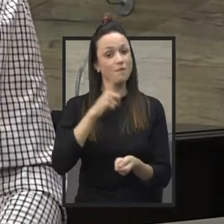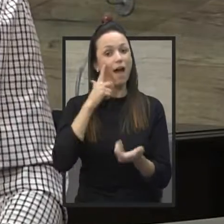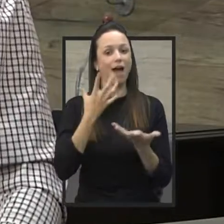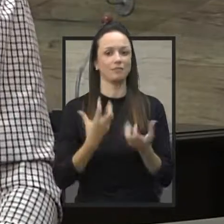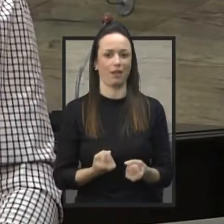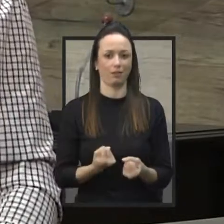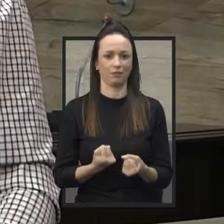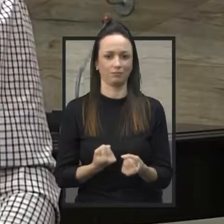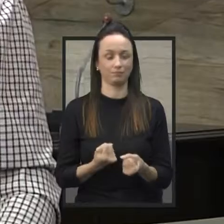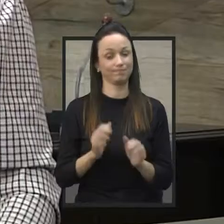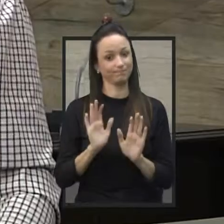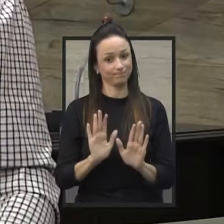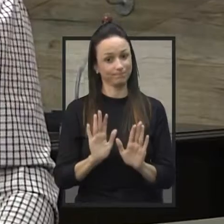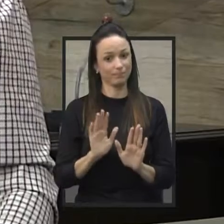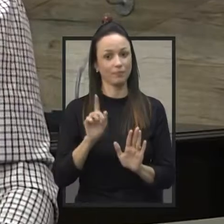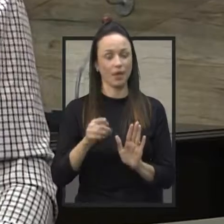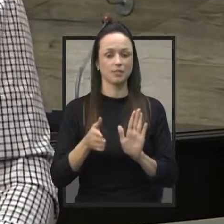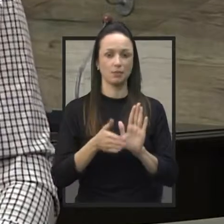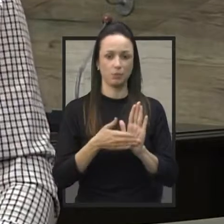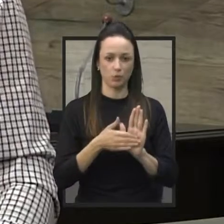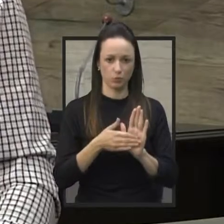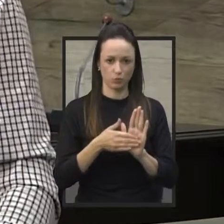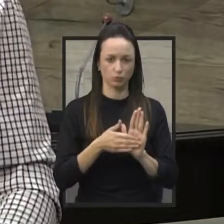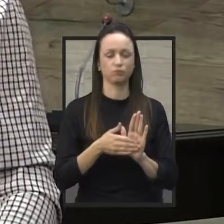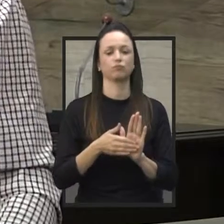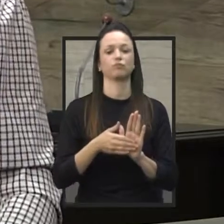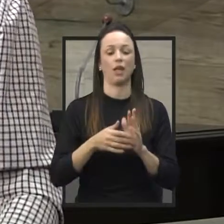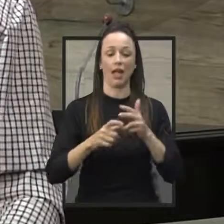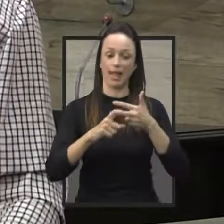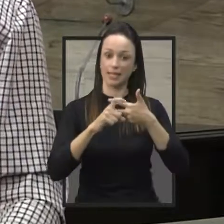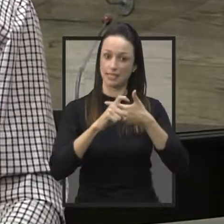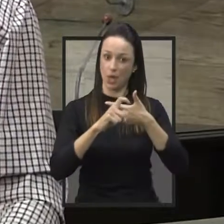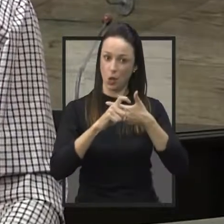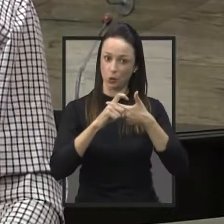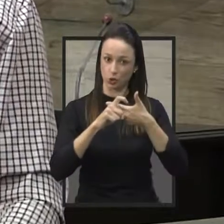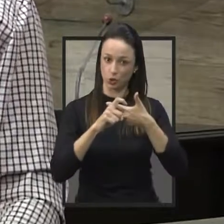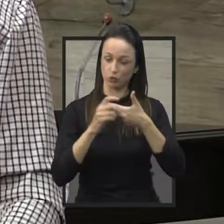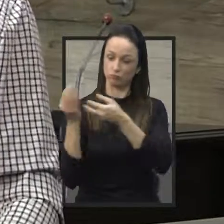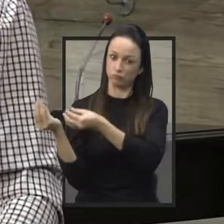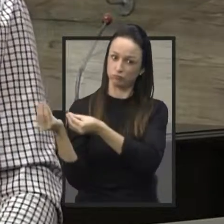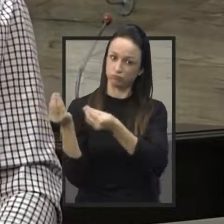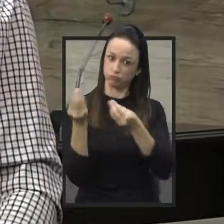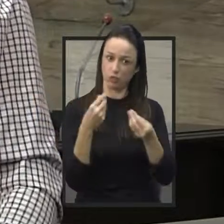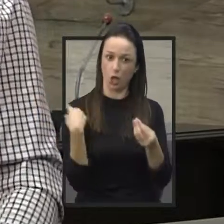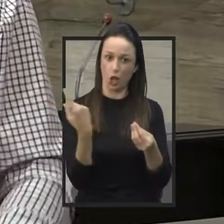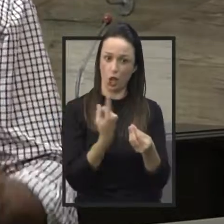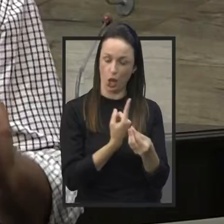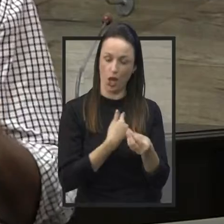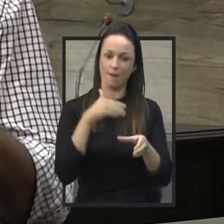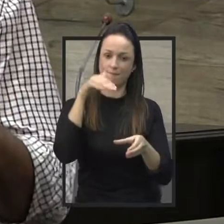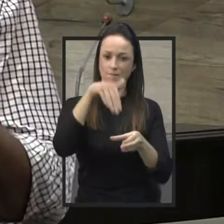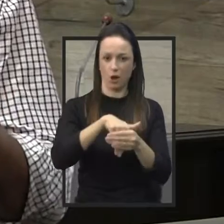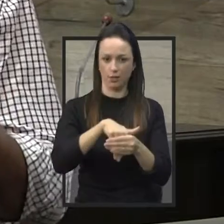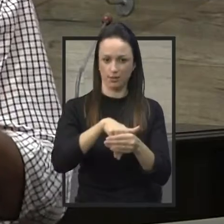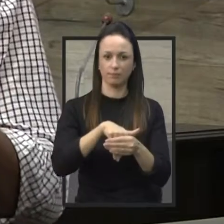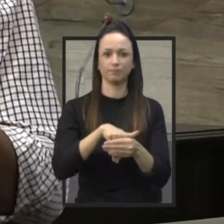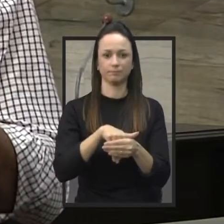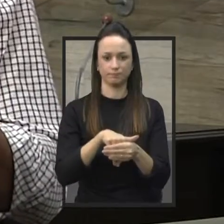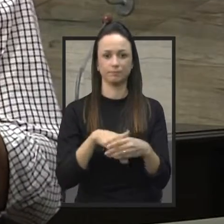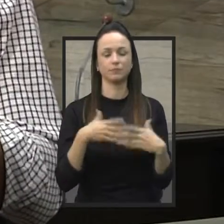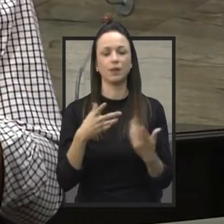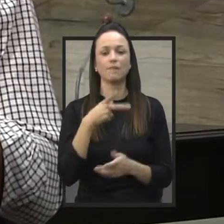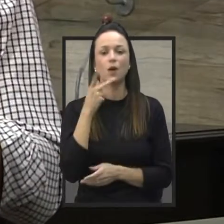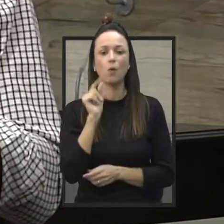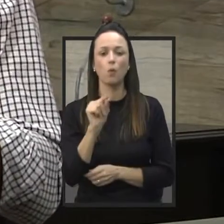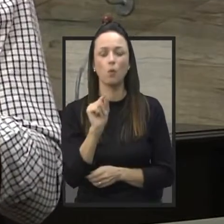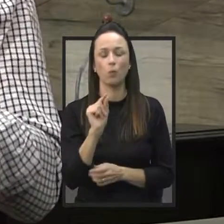Então, primeiramente, essa proposta tem que vir do Executivo para nós, para que a gente possa votar. Então, só para dizer assim, o